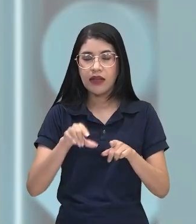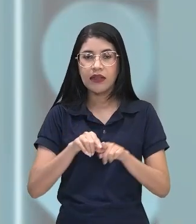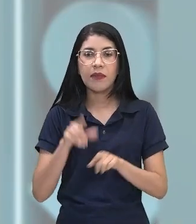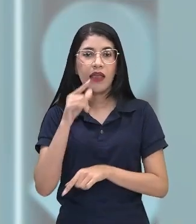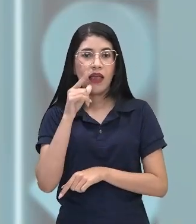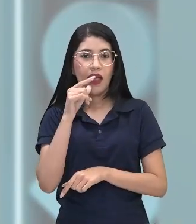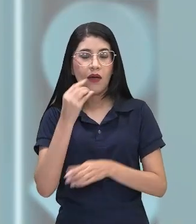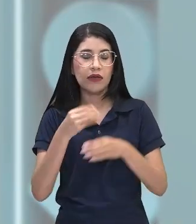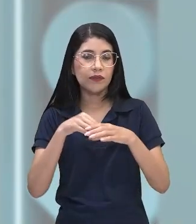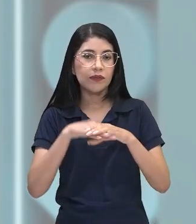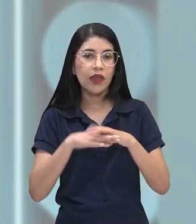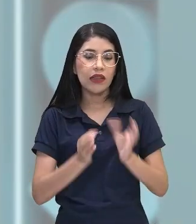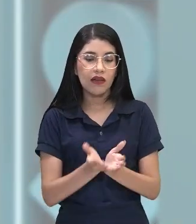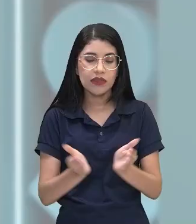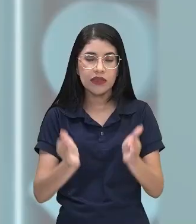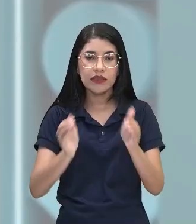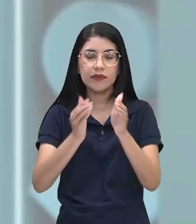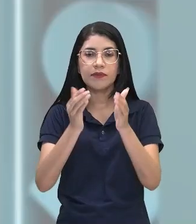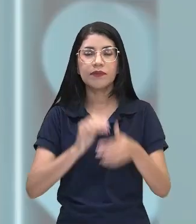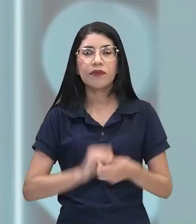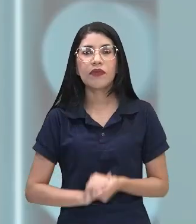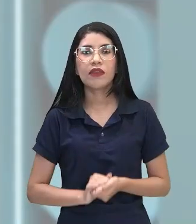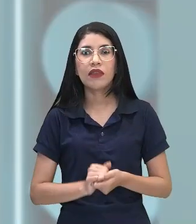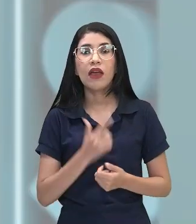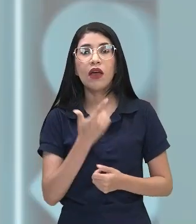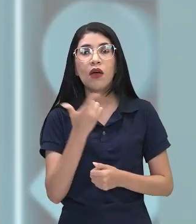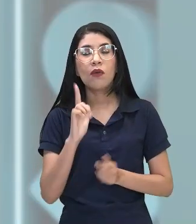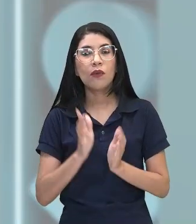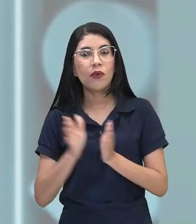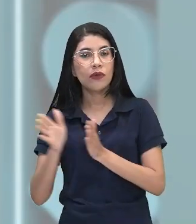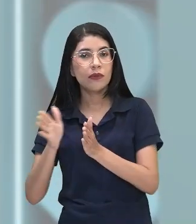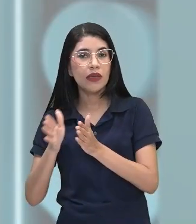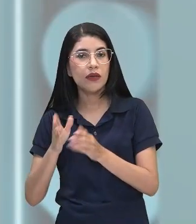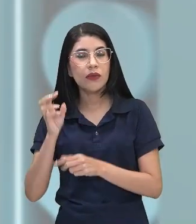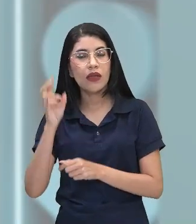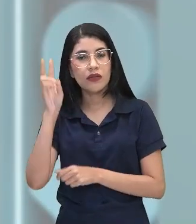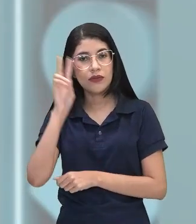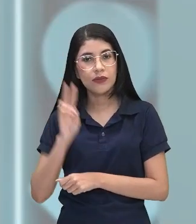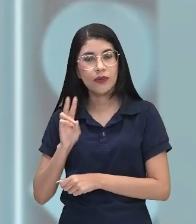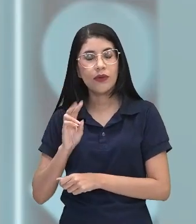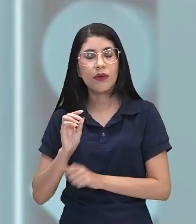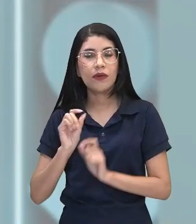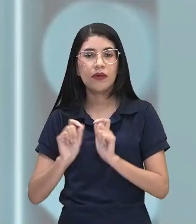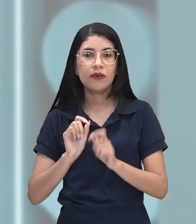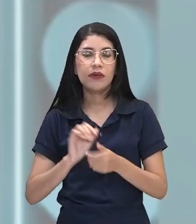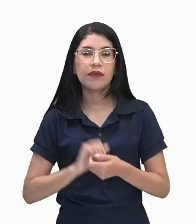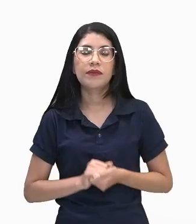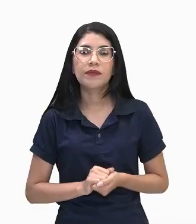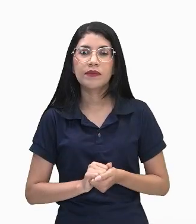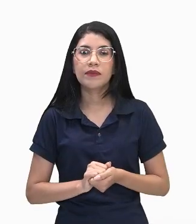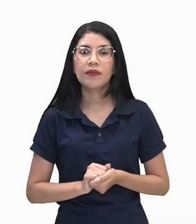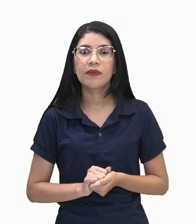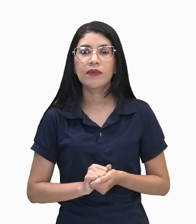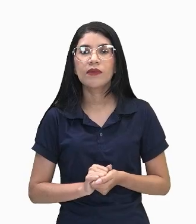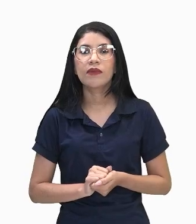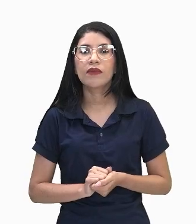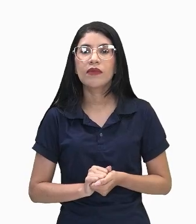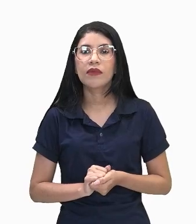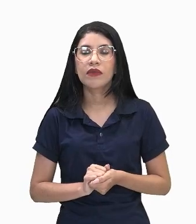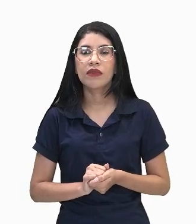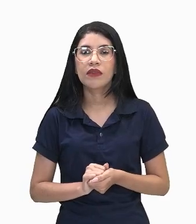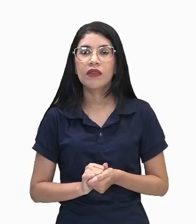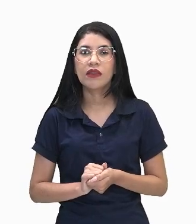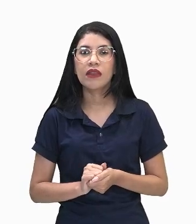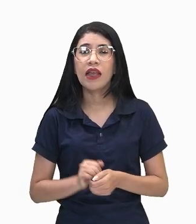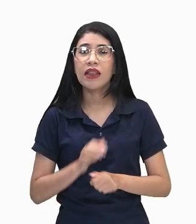E agora vamos estudar um outro período da história da humanidade a partir da arte. Vamos falar um pouco da